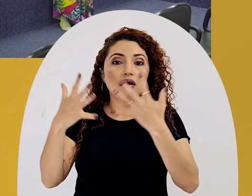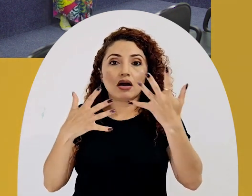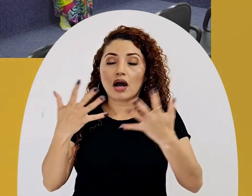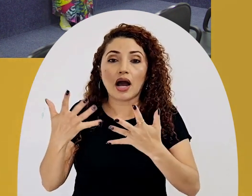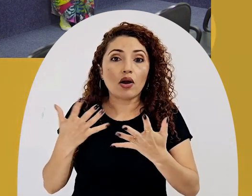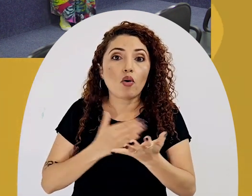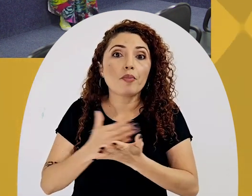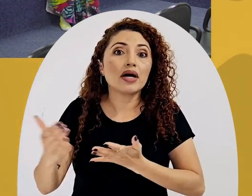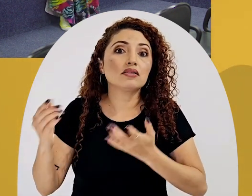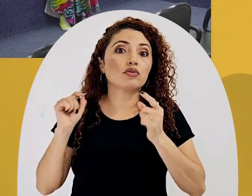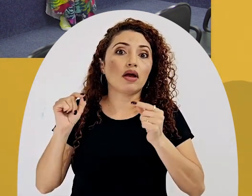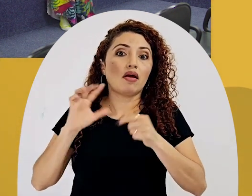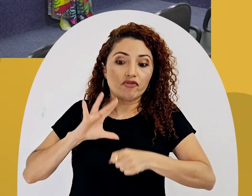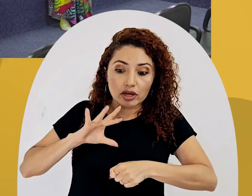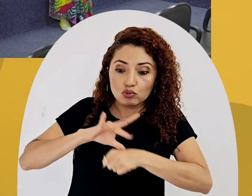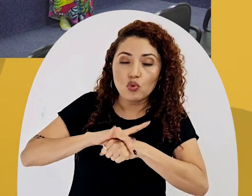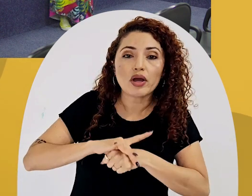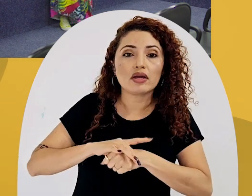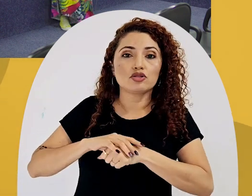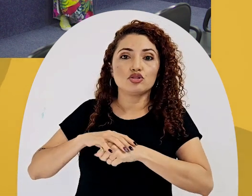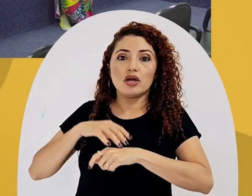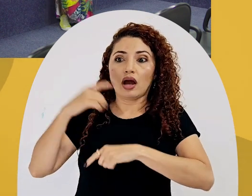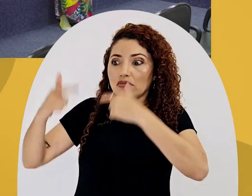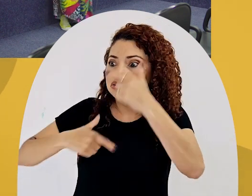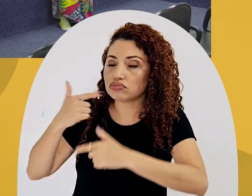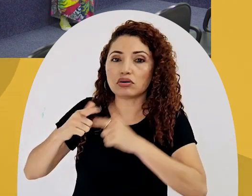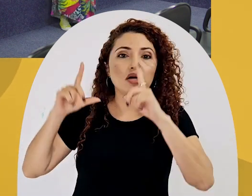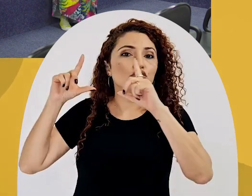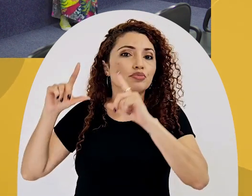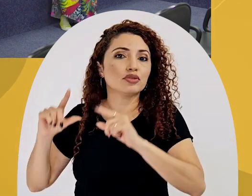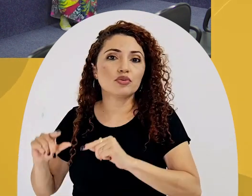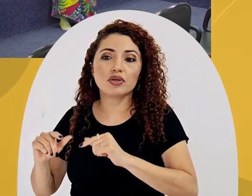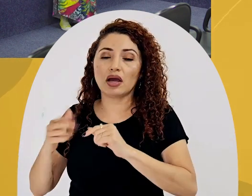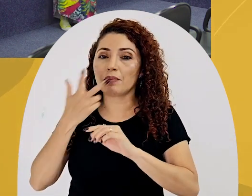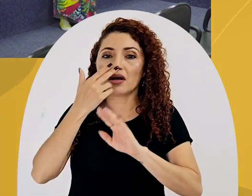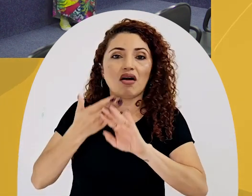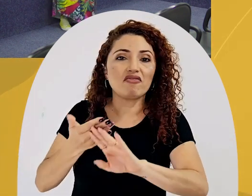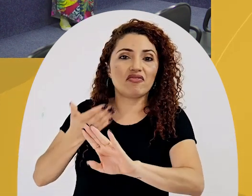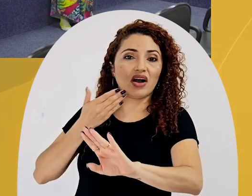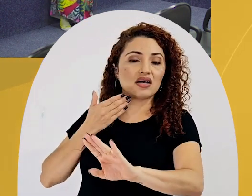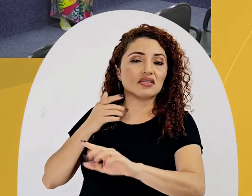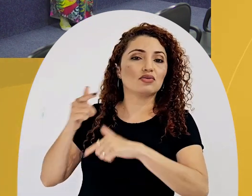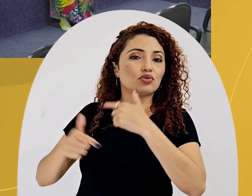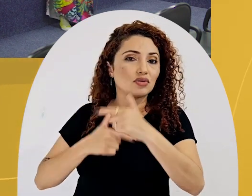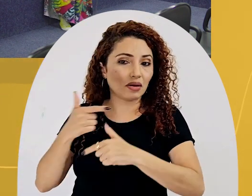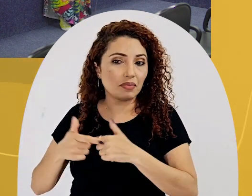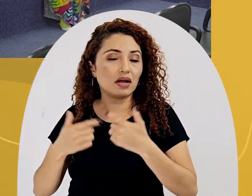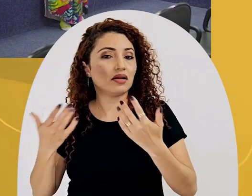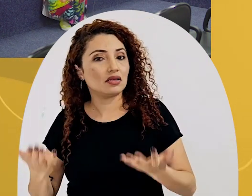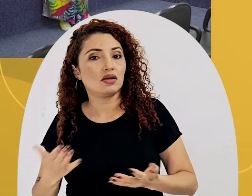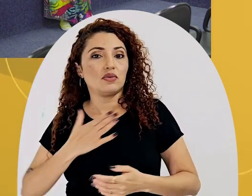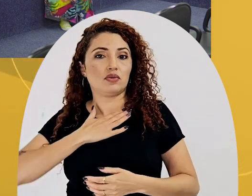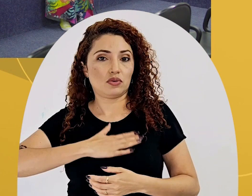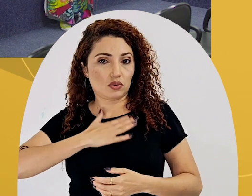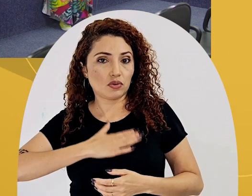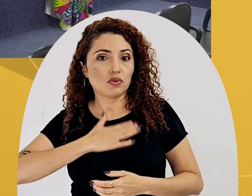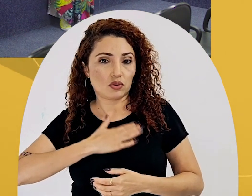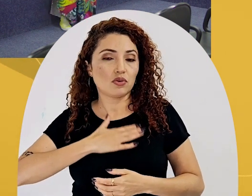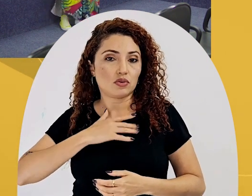adoecem, elas produzem menos, elas se afastam do ambiente de trabalho. Então, eu gosto de trazer um